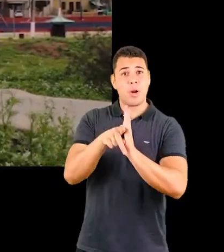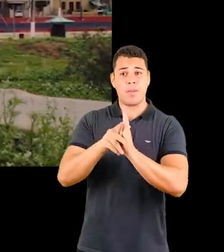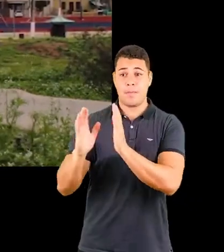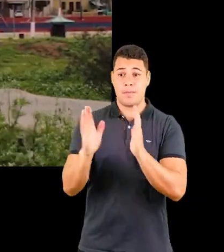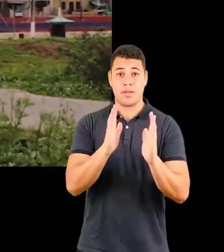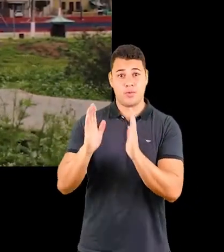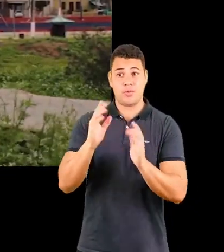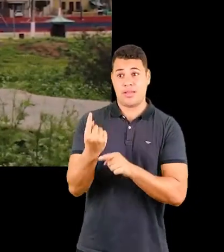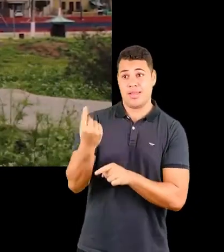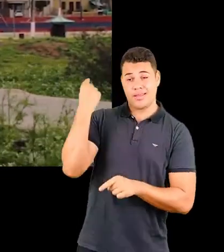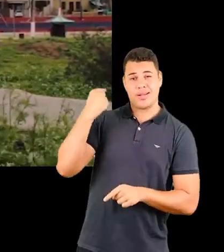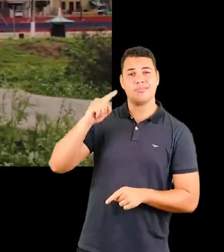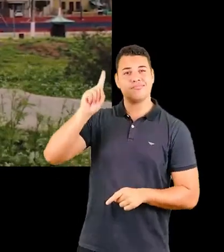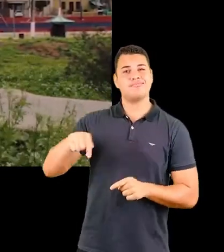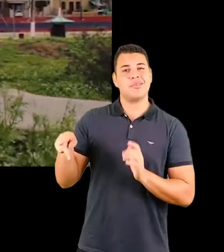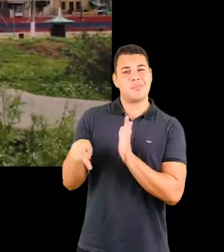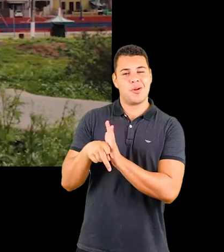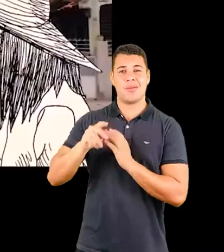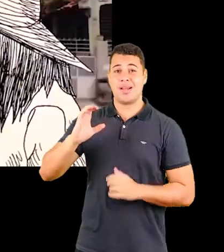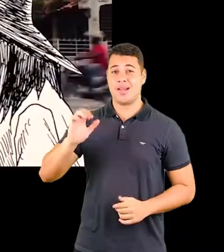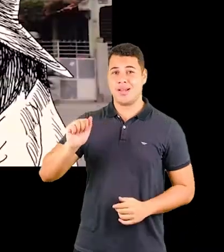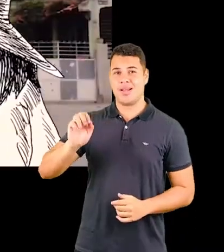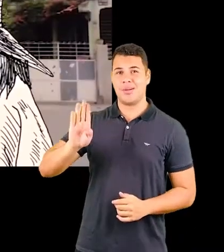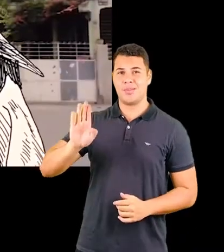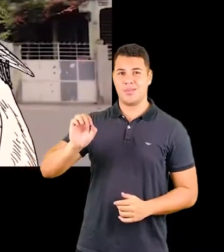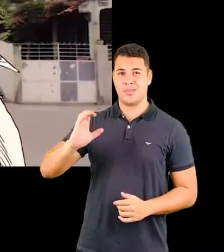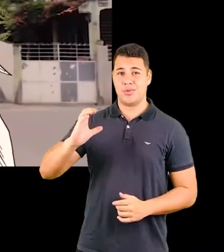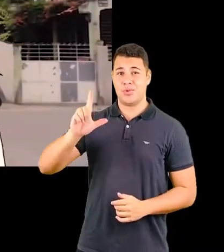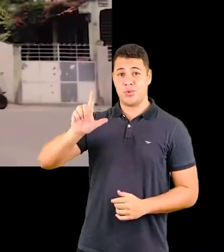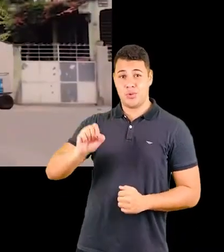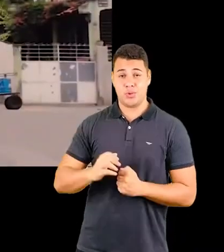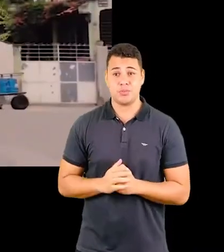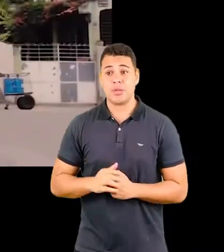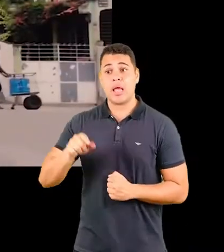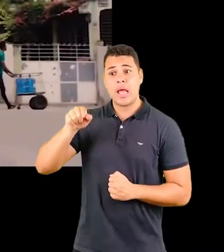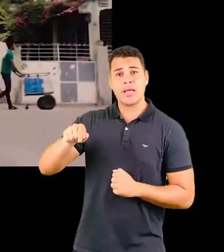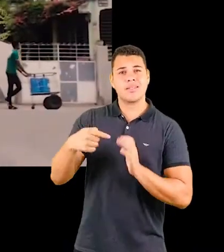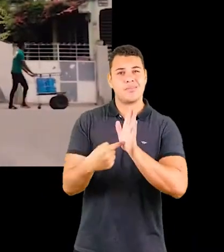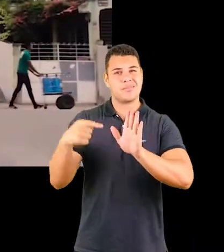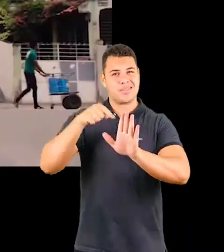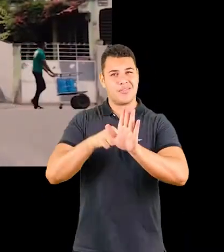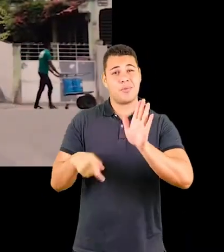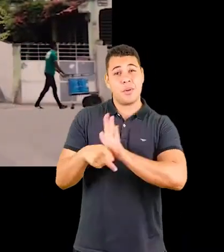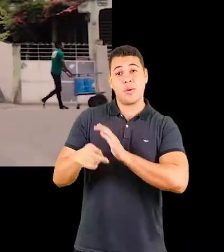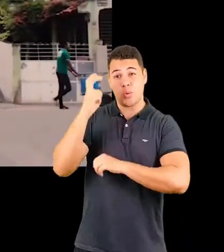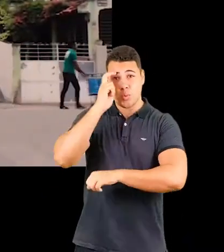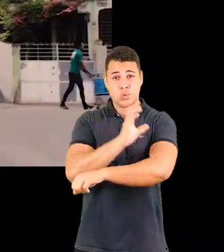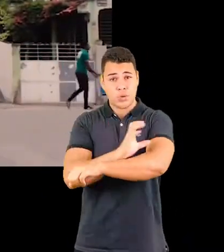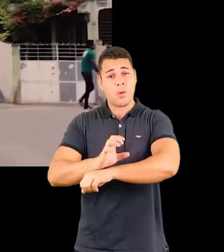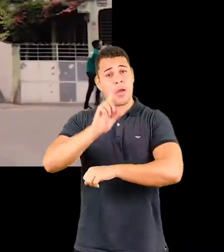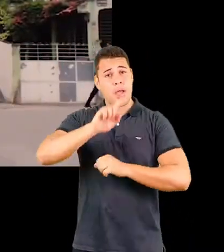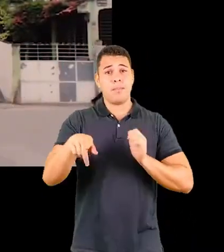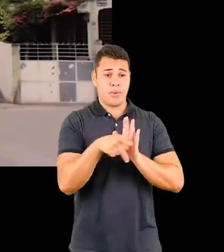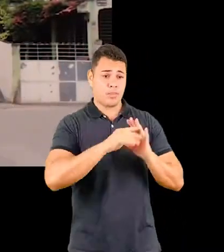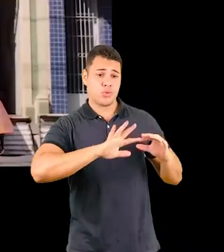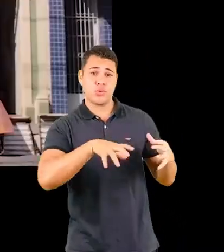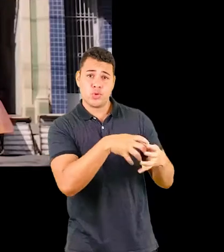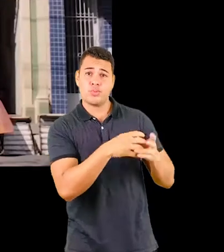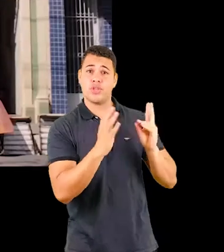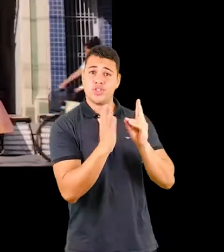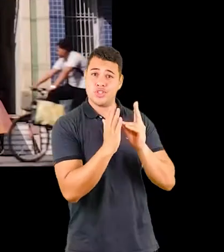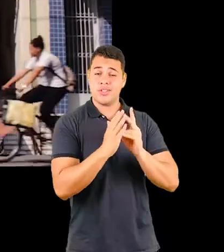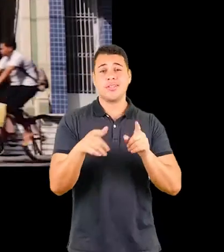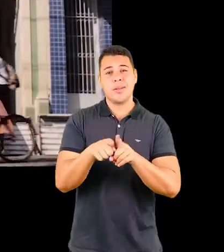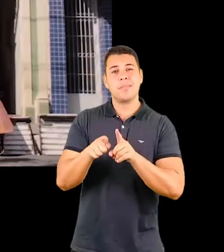dessa resistência do caboclinho. Essa expressão cultural está conectada à ancestralidade indígena,